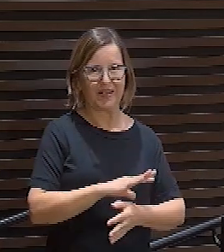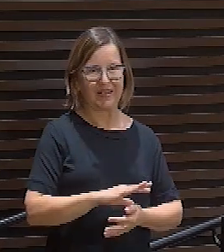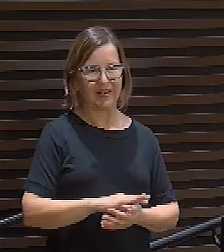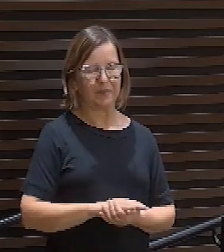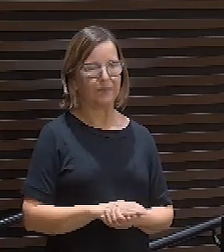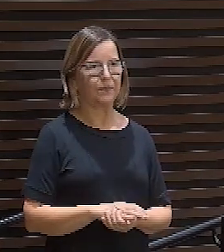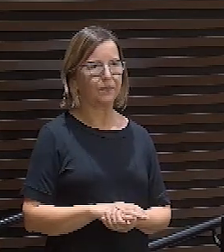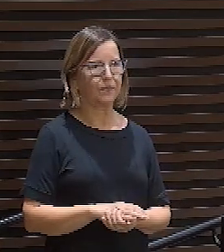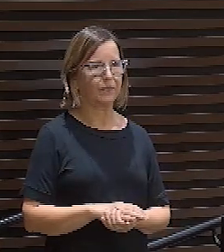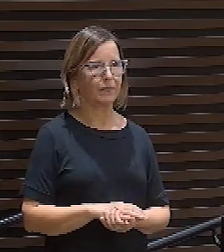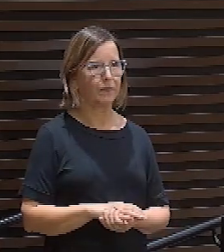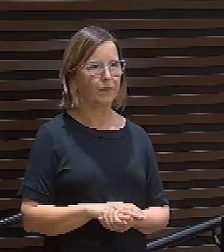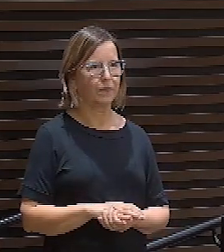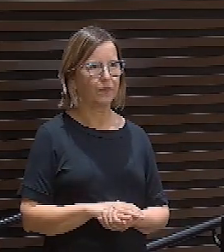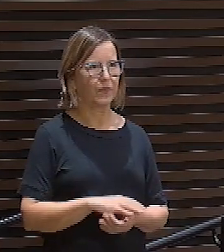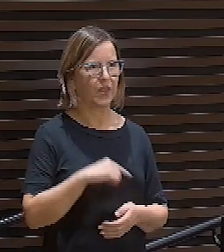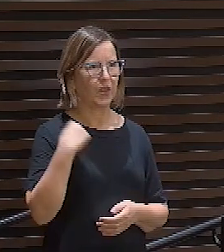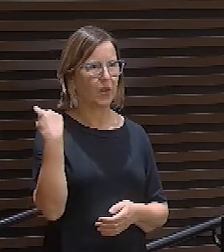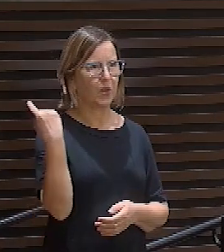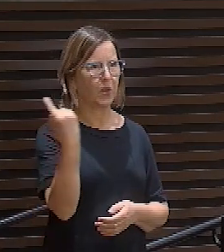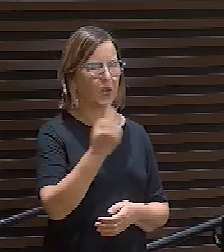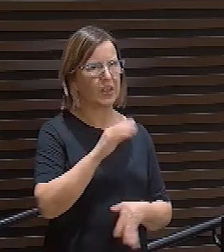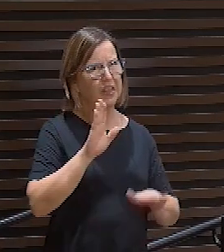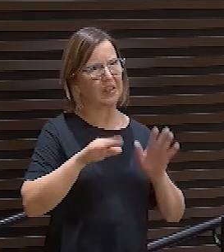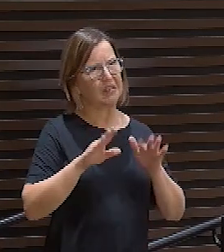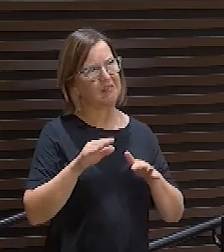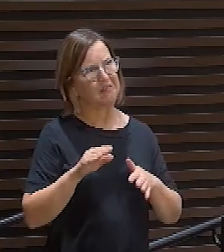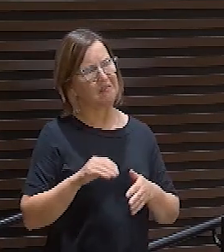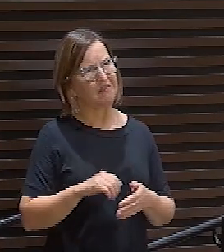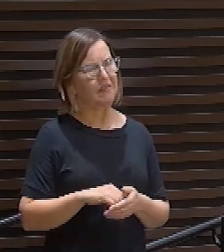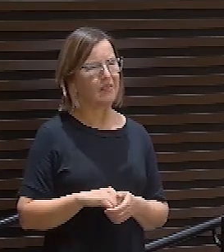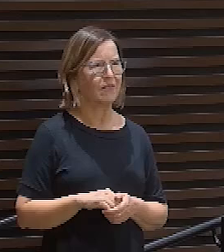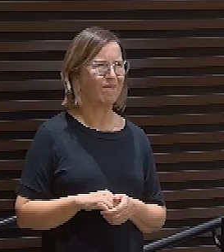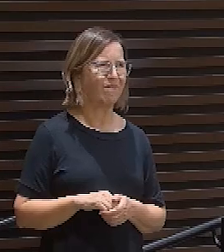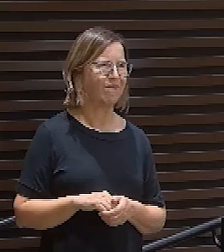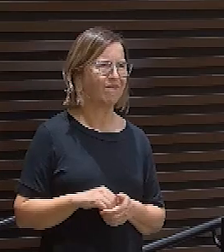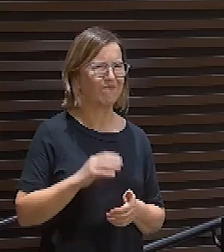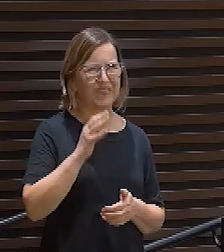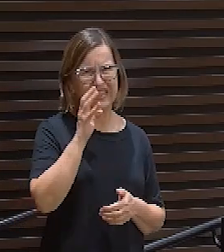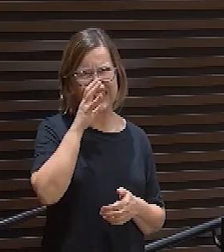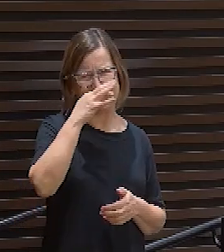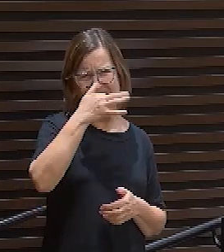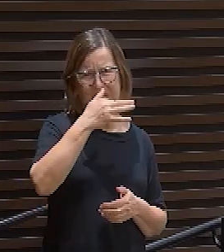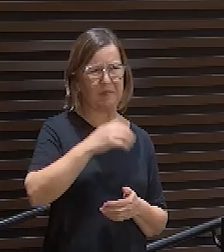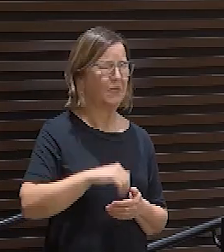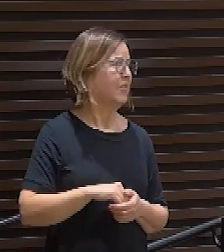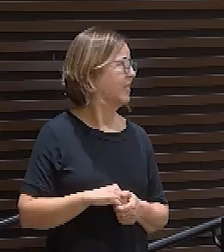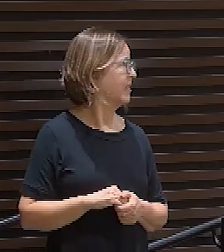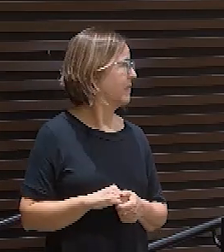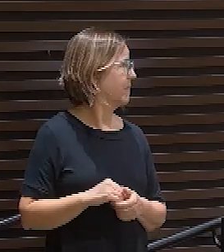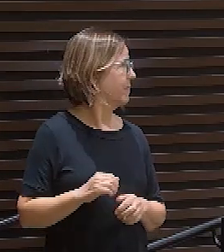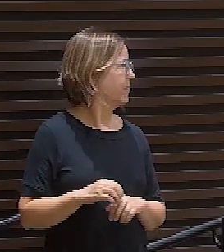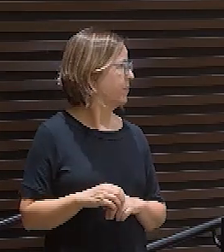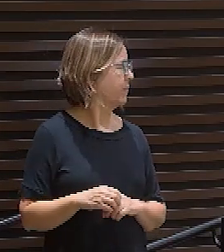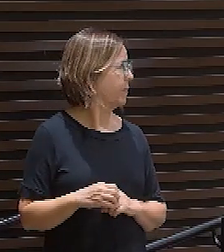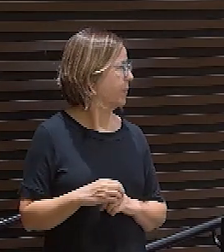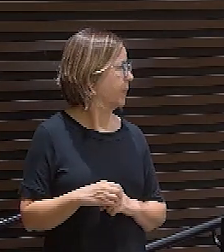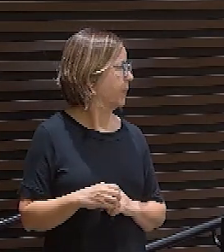A gente às vezes bate muito na tecla, né? Eu não aguento mais ouvir essa igreja bater sempre nessa mesma